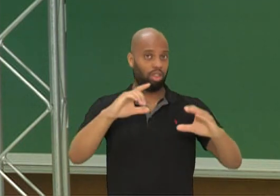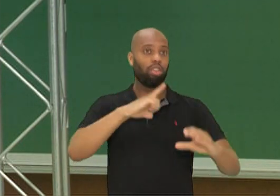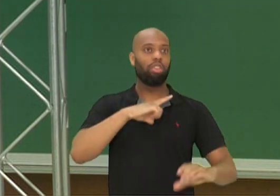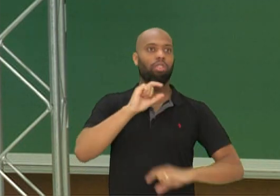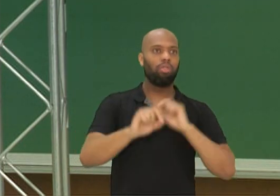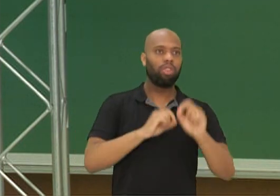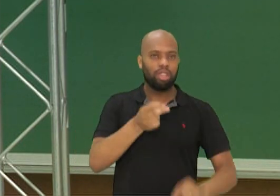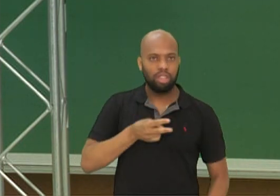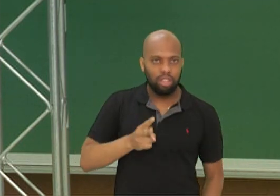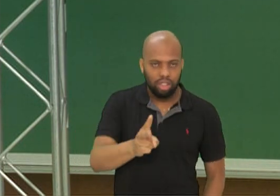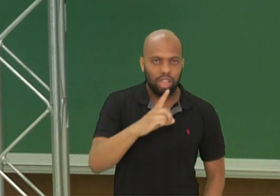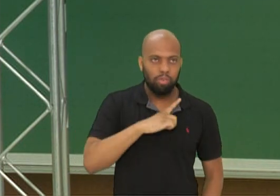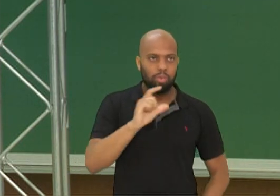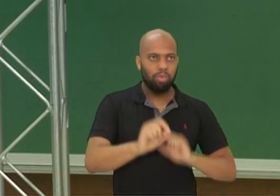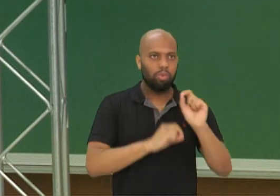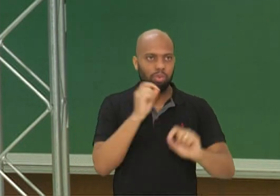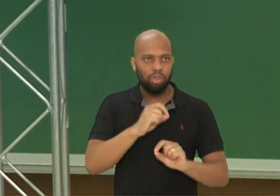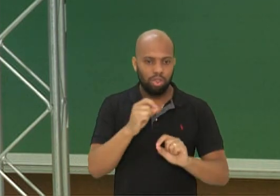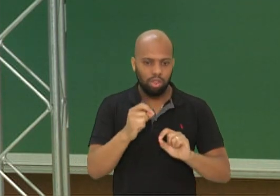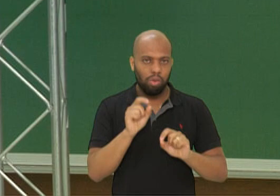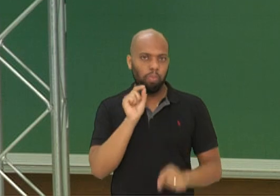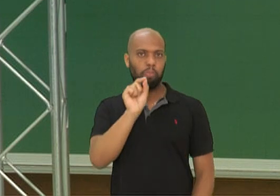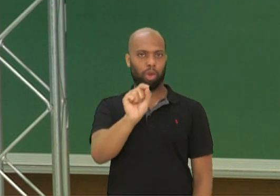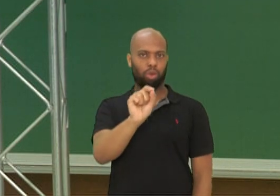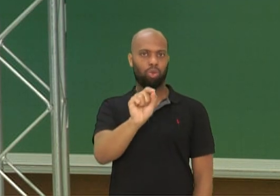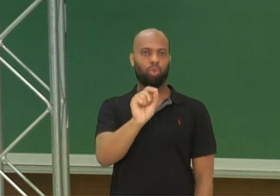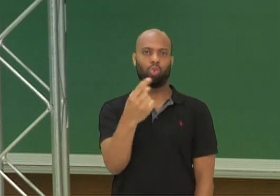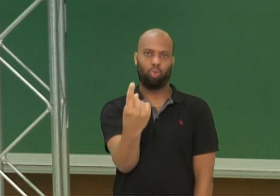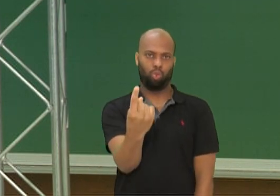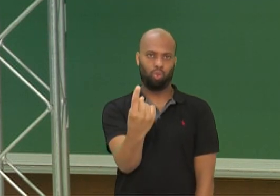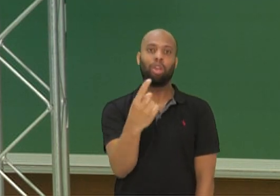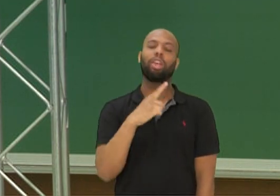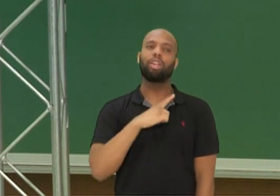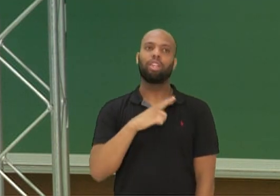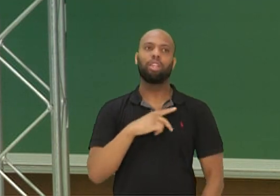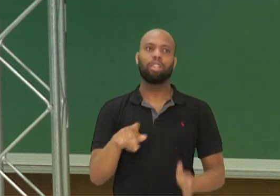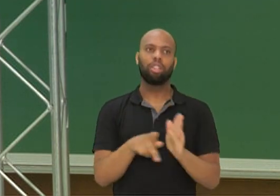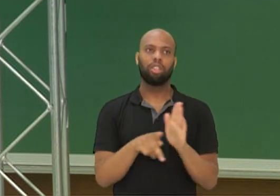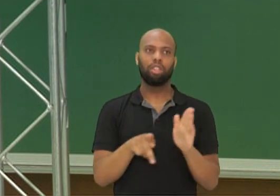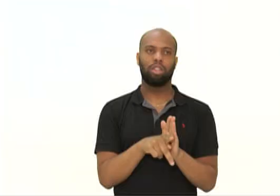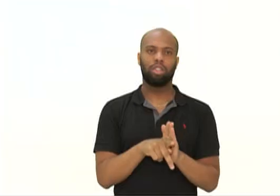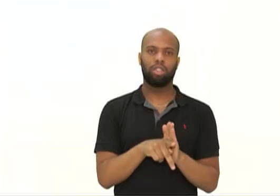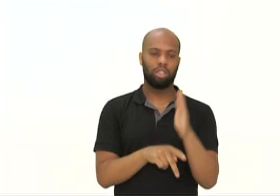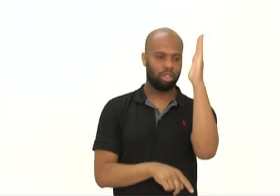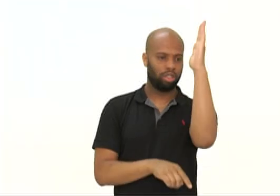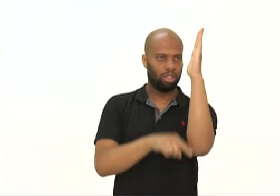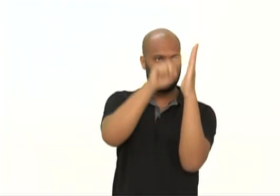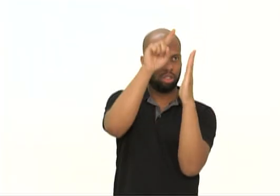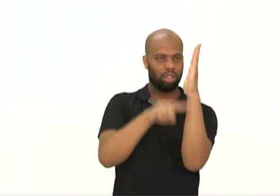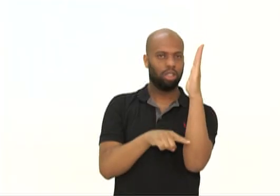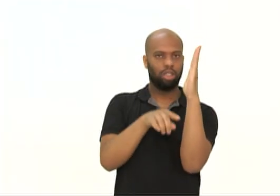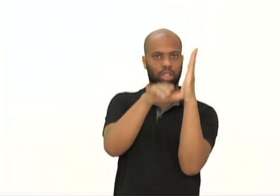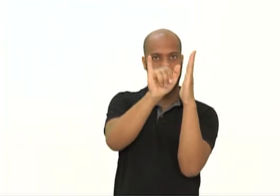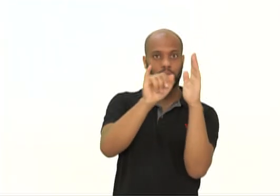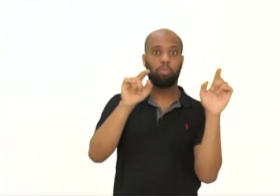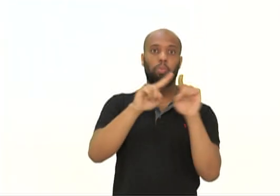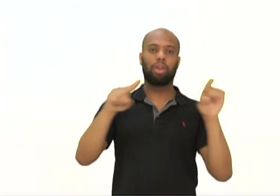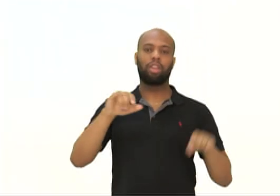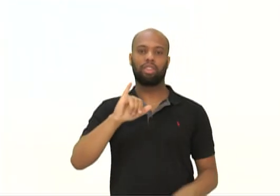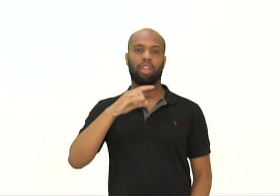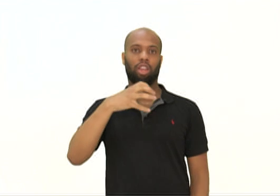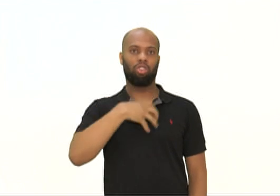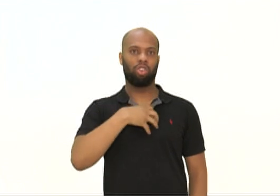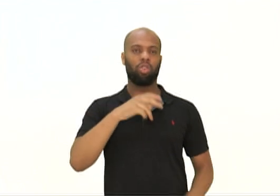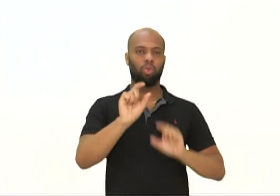vai passar aqui pelo 1, no eixo y. Claro, né, gente? Se ela for no modelo